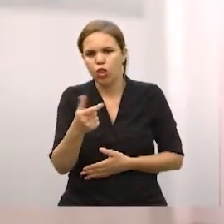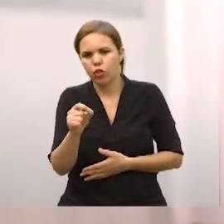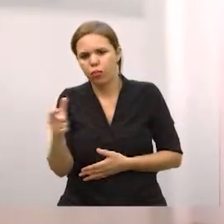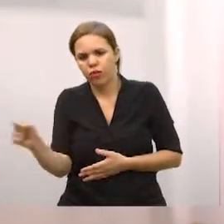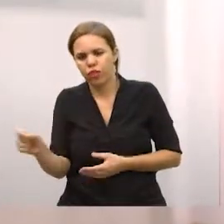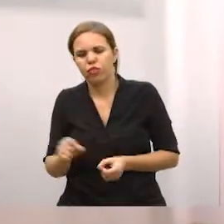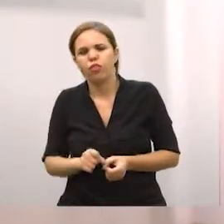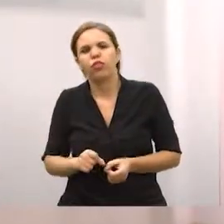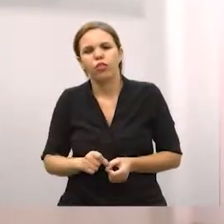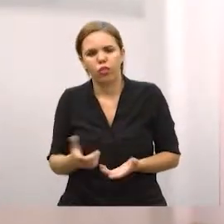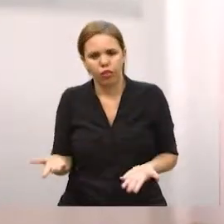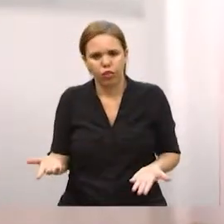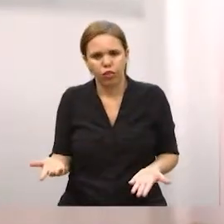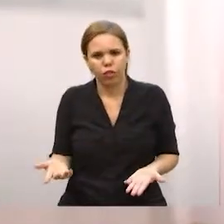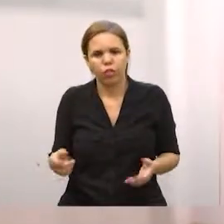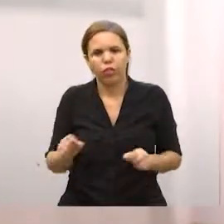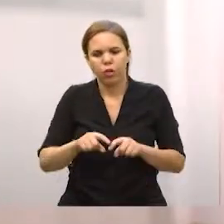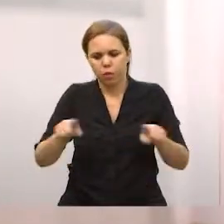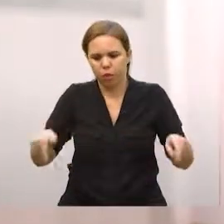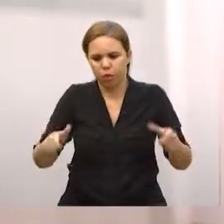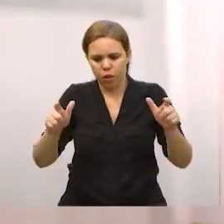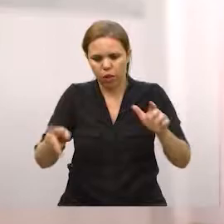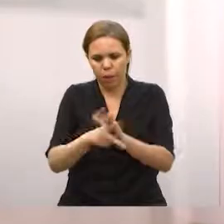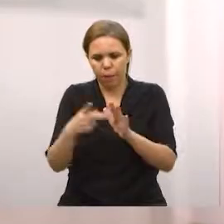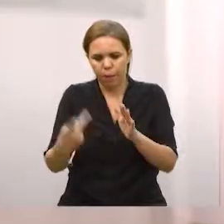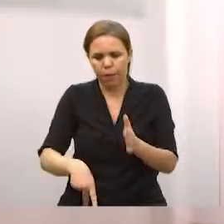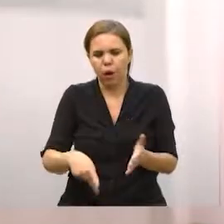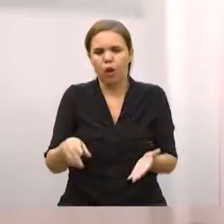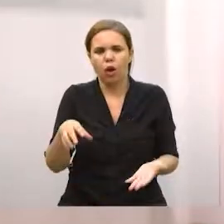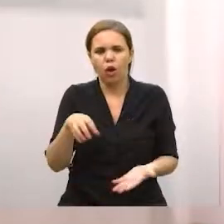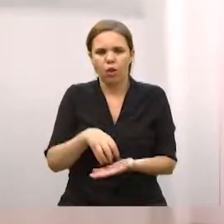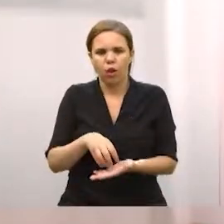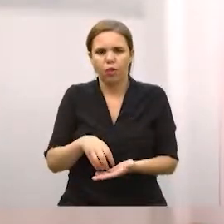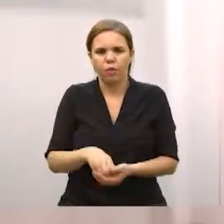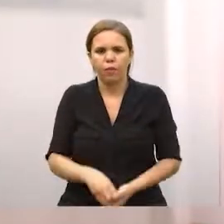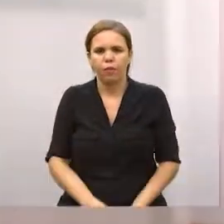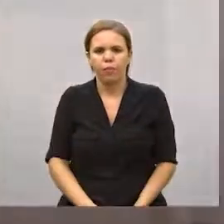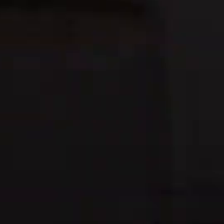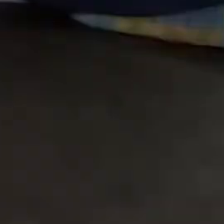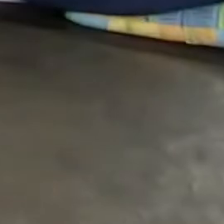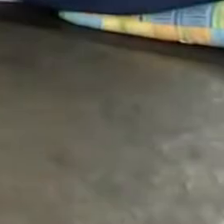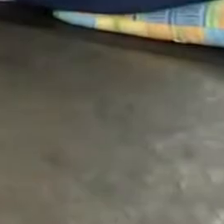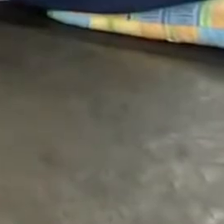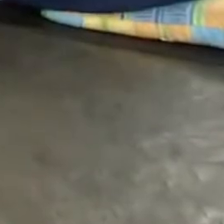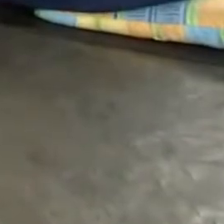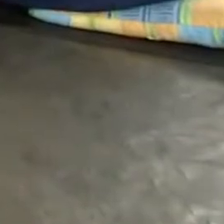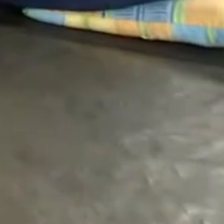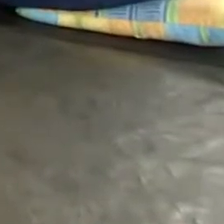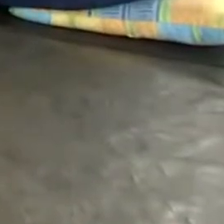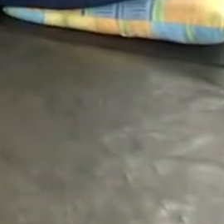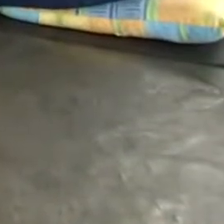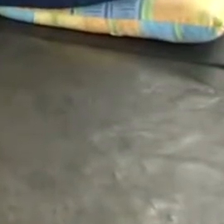de 2020, inclusive um quintal para a gente habitar que seja nosso, um quintal físico.